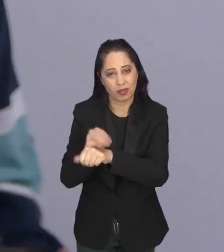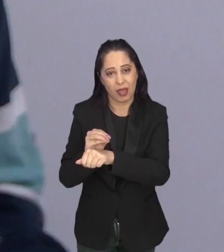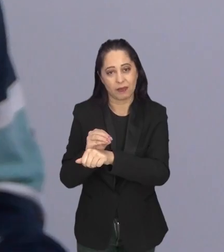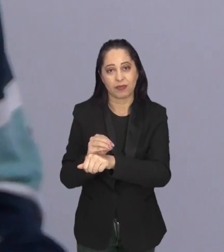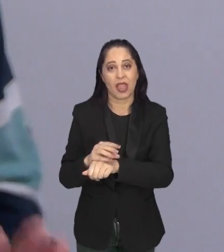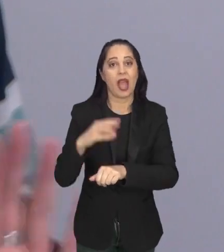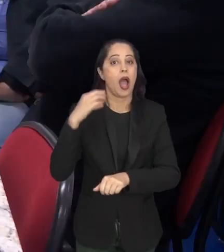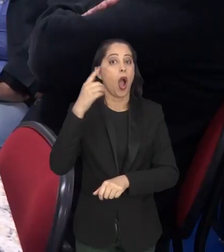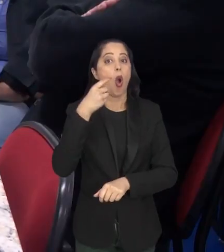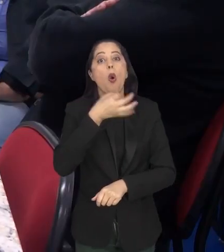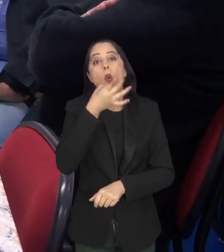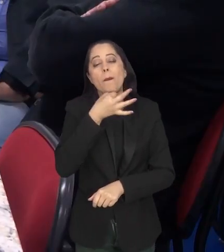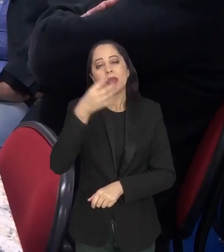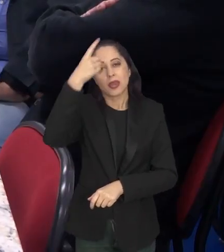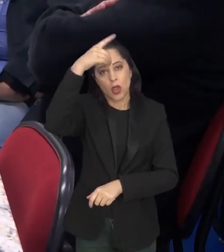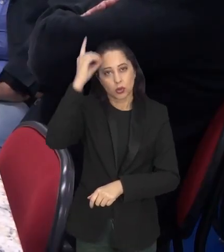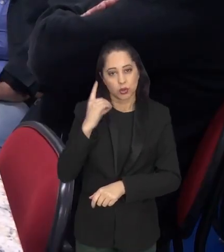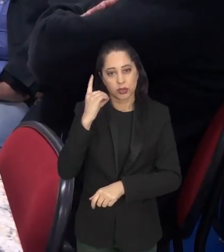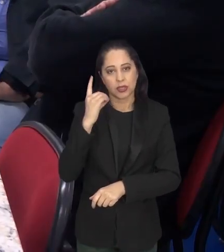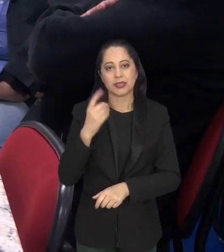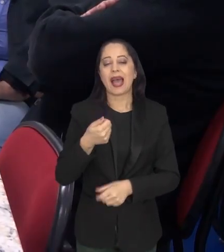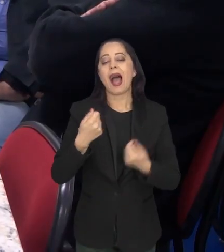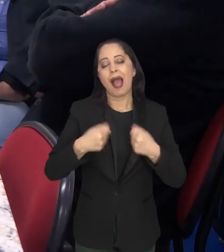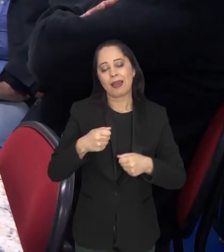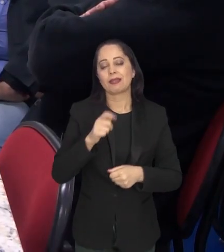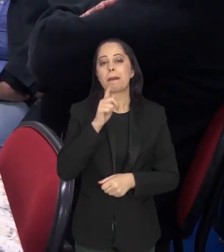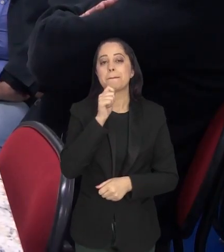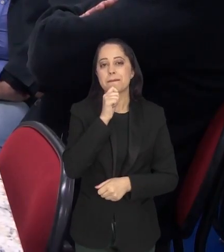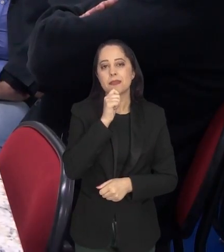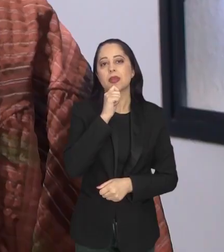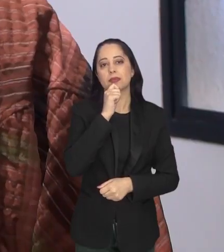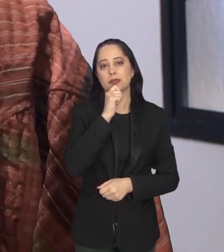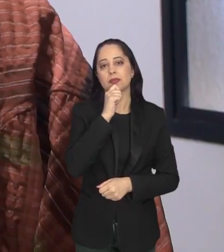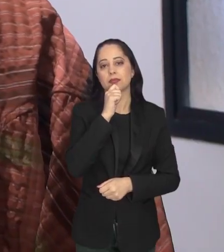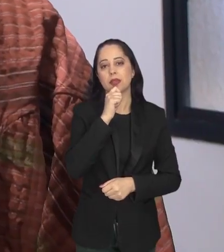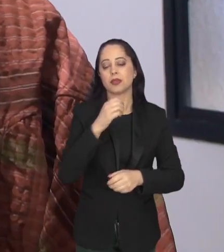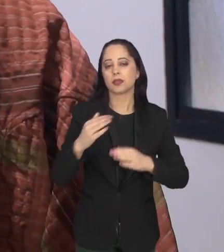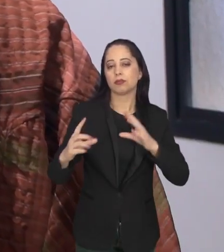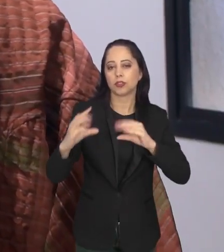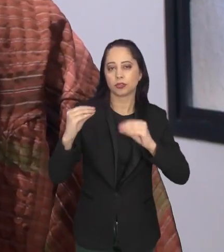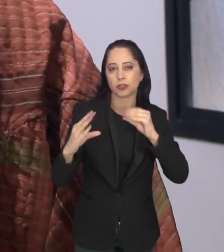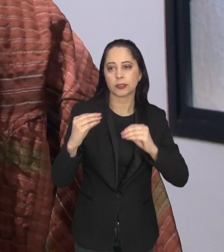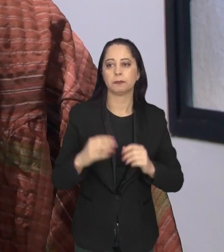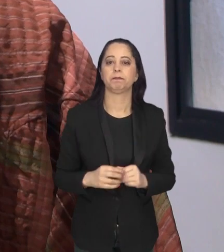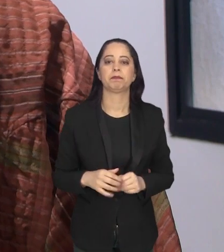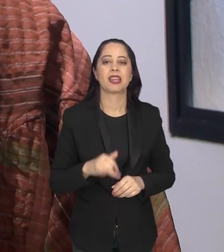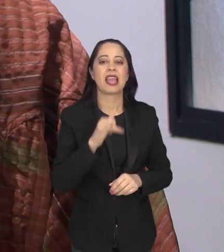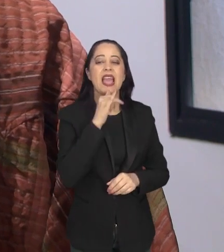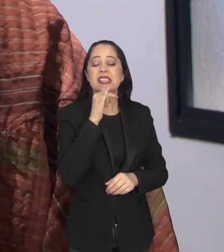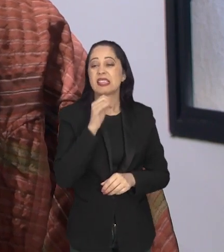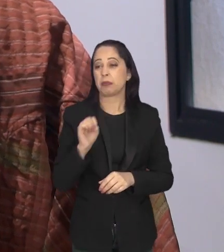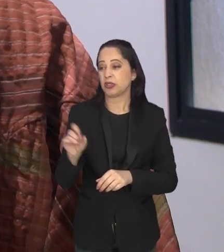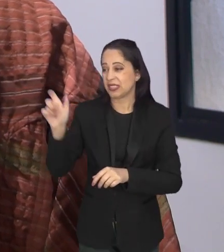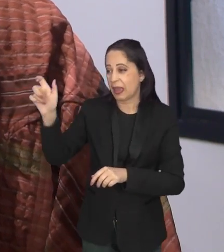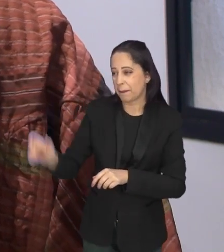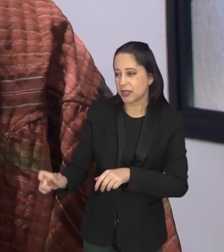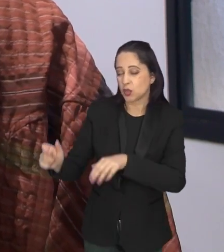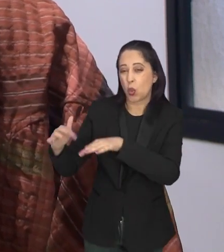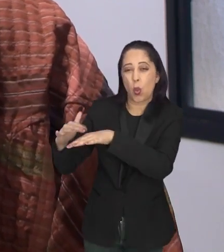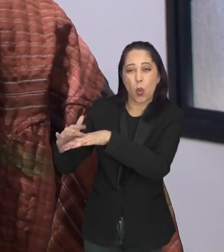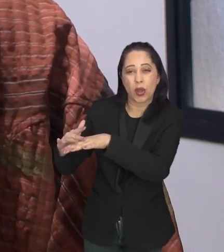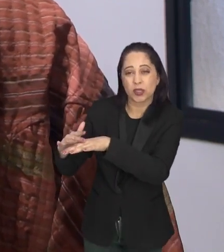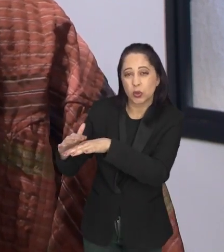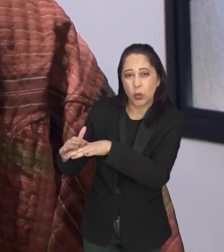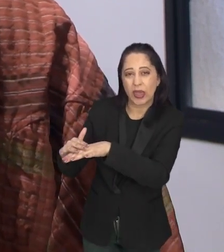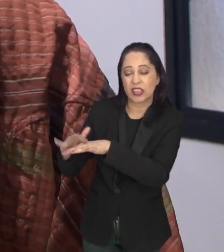ser debatido para que esse serviço chegue a mais pessoas. Se a pessoa está numa fase terminal, se ela tiver uma família que